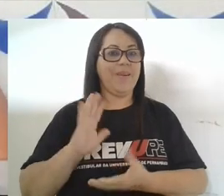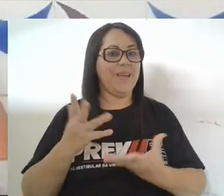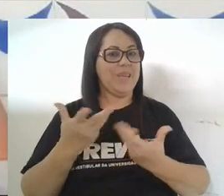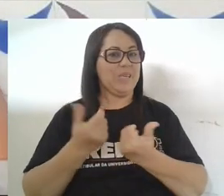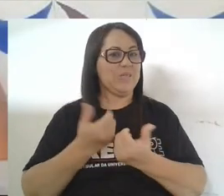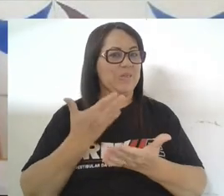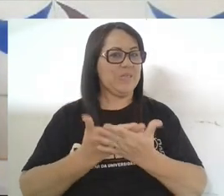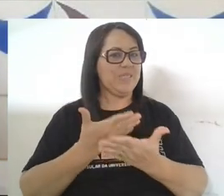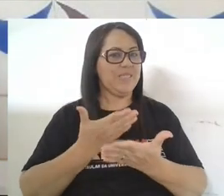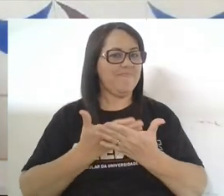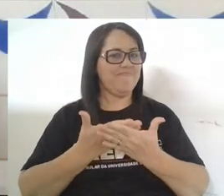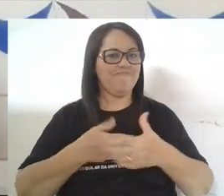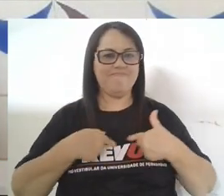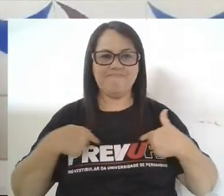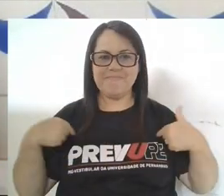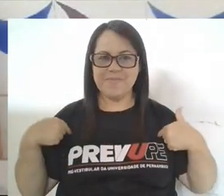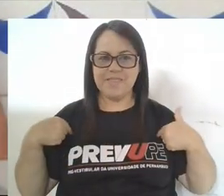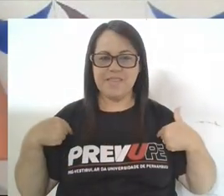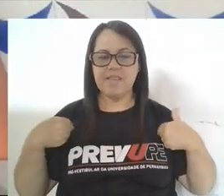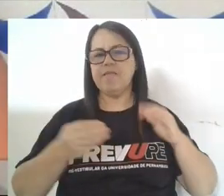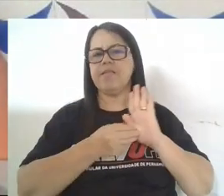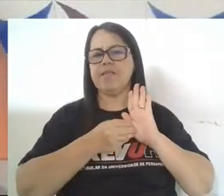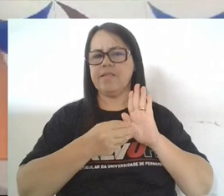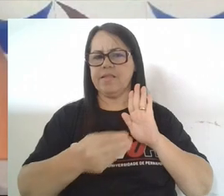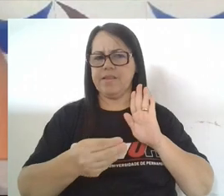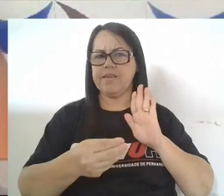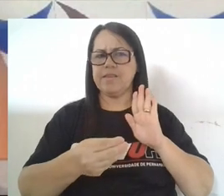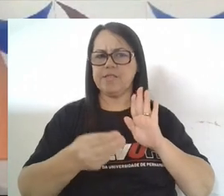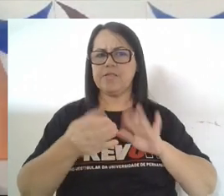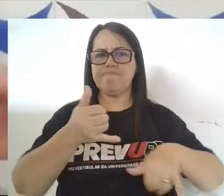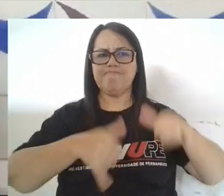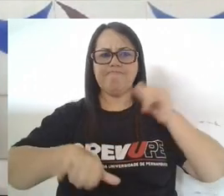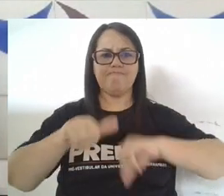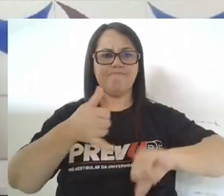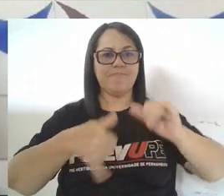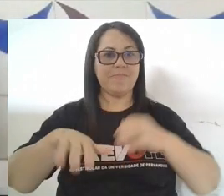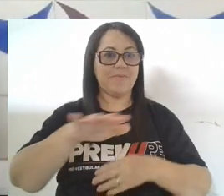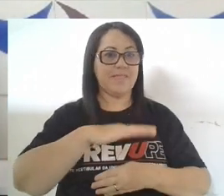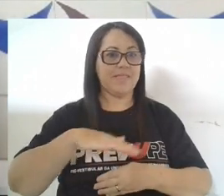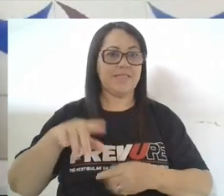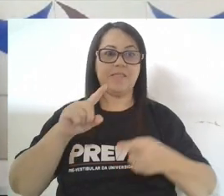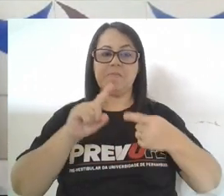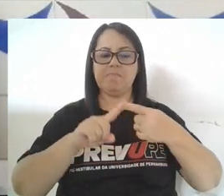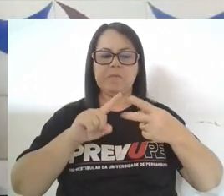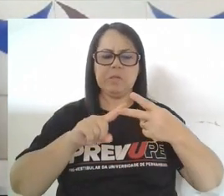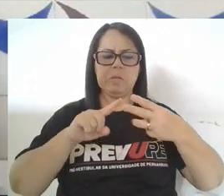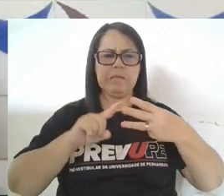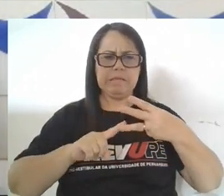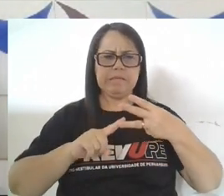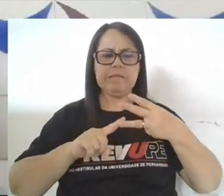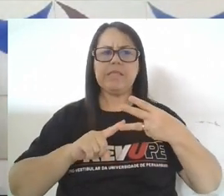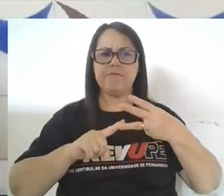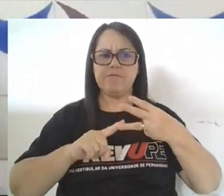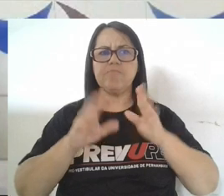Olá, estudantes do Prevup! Aqui seguem mais umas dicas para a química. Vou apontar três dicas de três